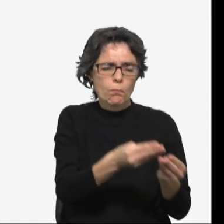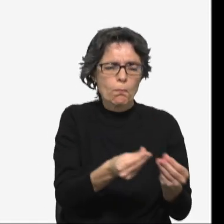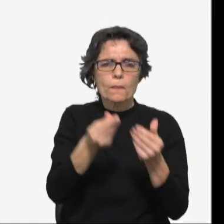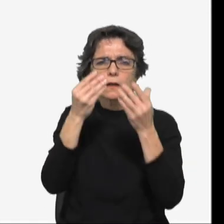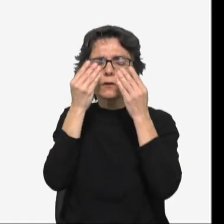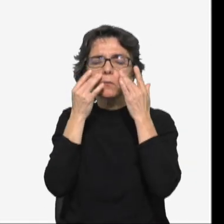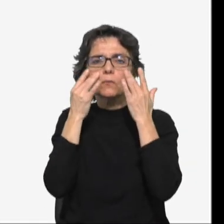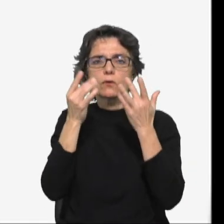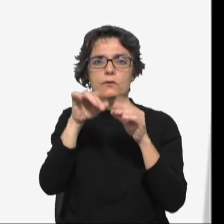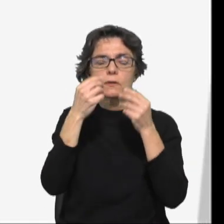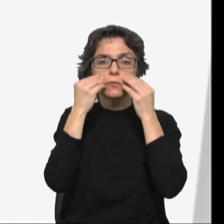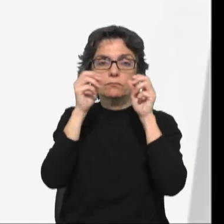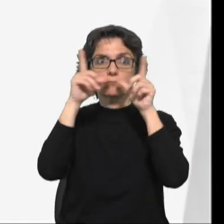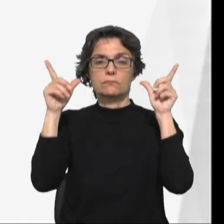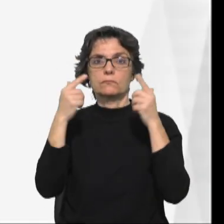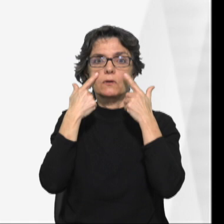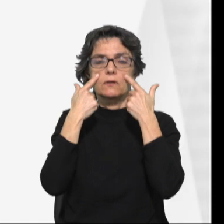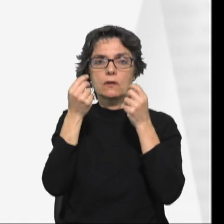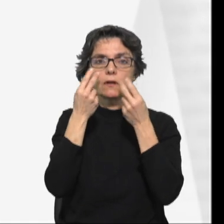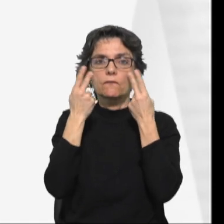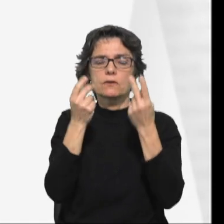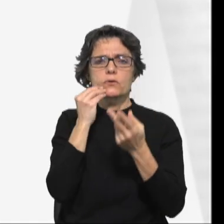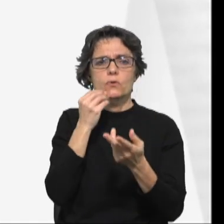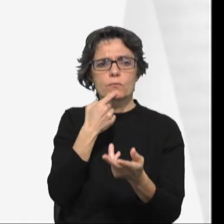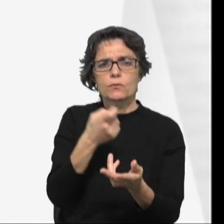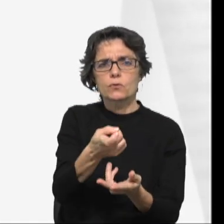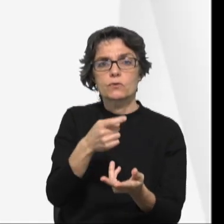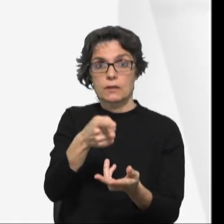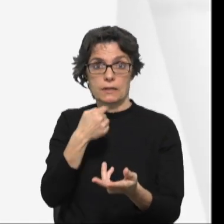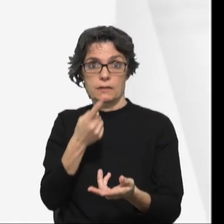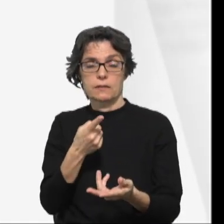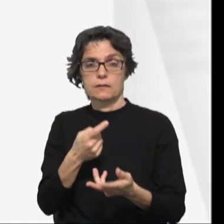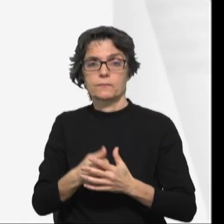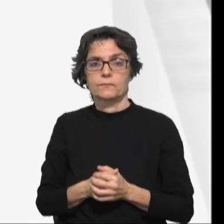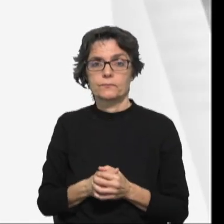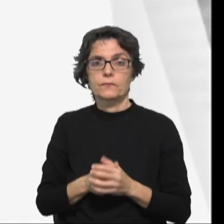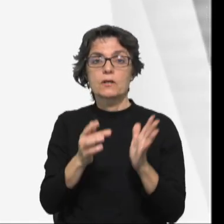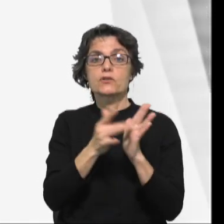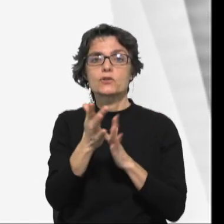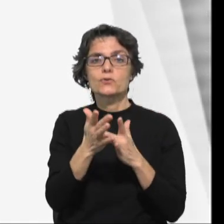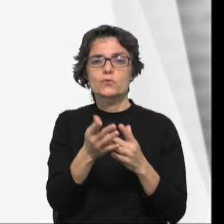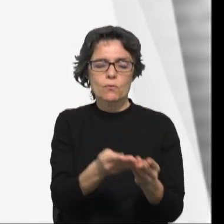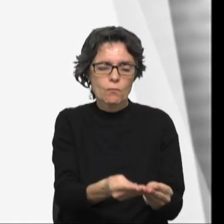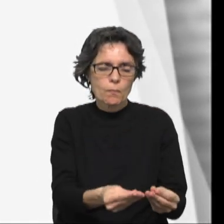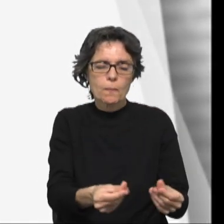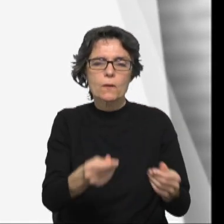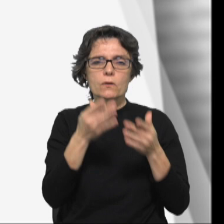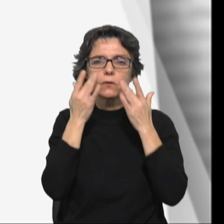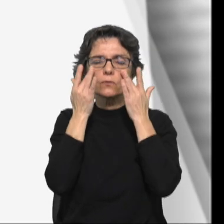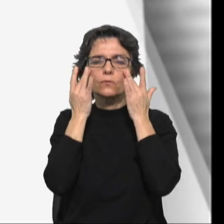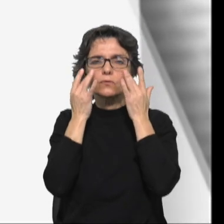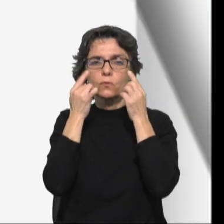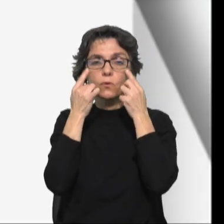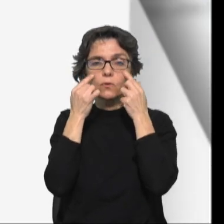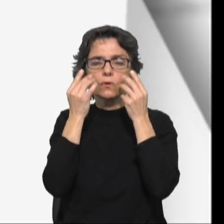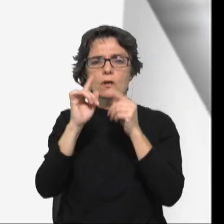perguntaram ao homem como tinha recuperado a vista. Ele declarou-lhes: Jesus pôs-me lodo nos olhos e